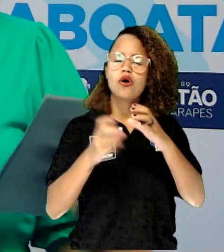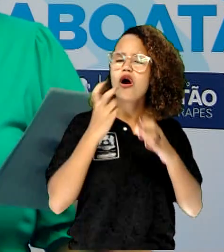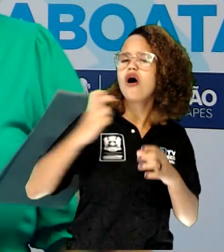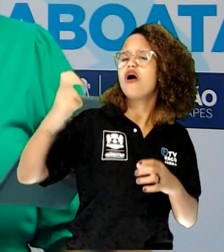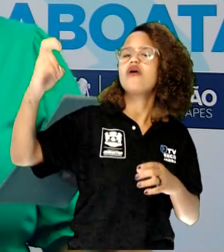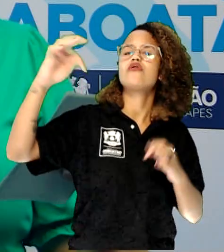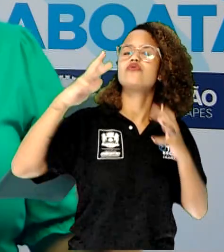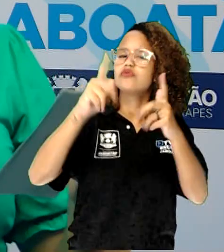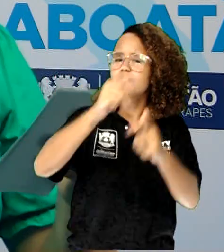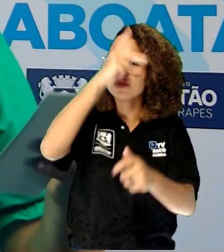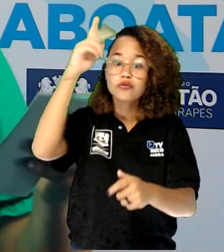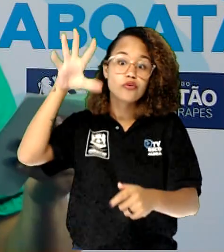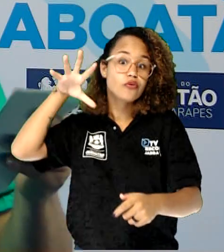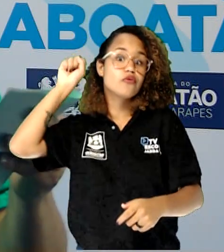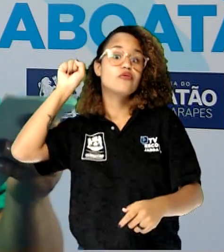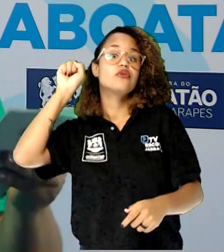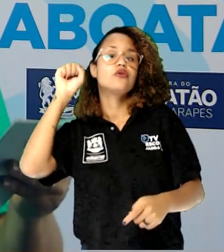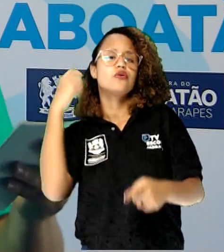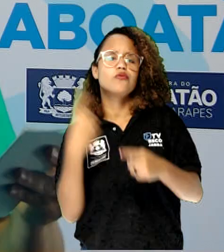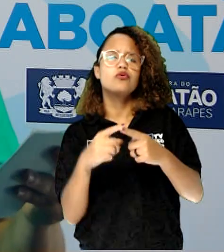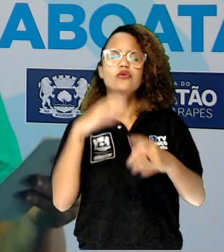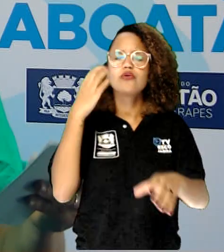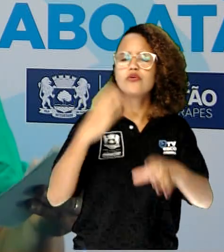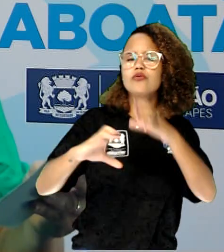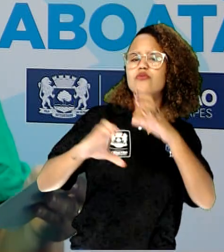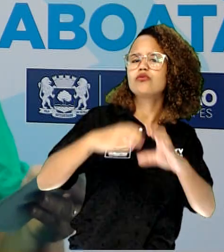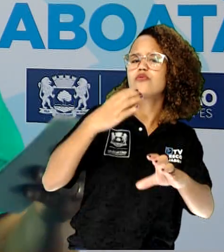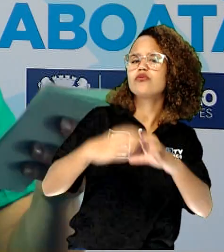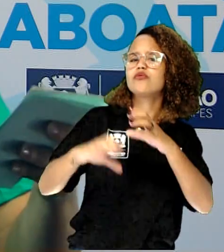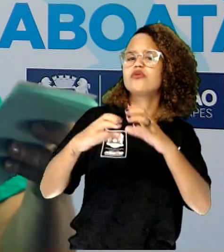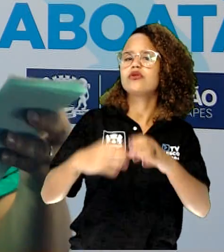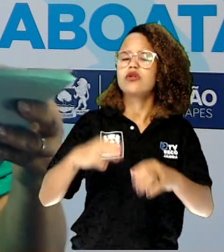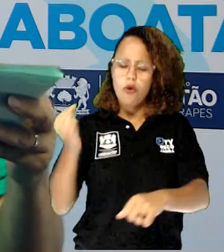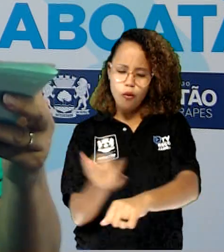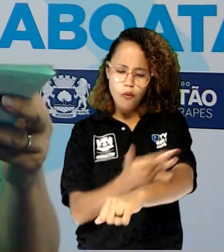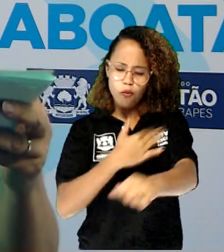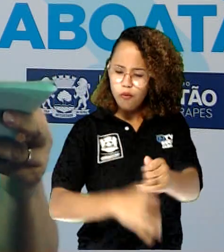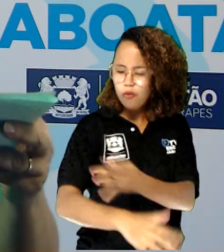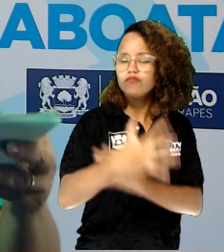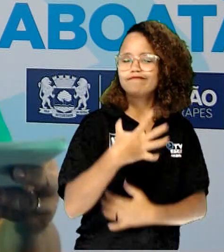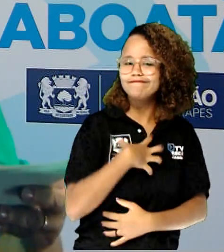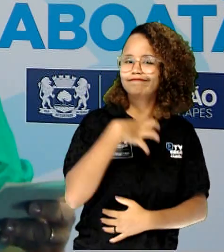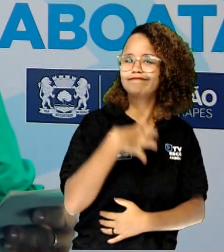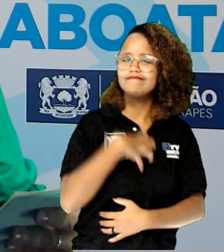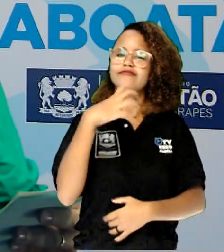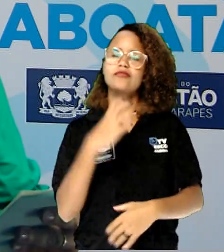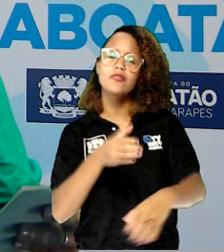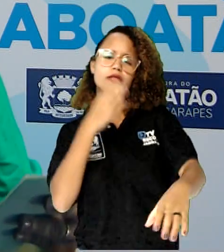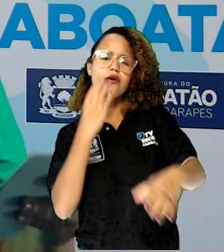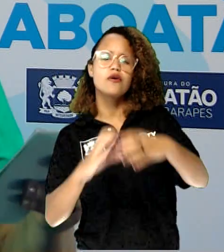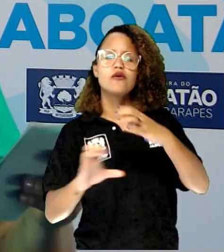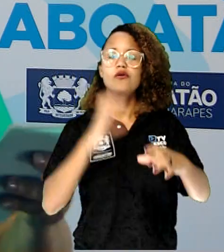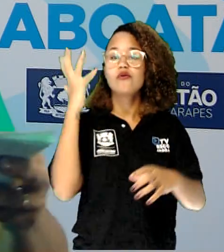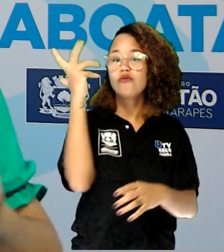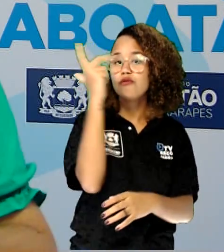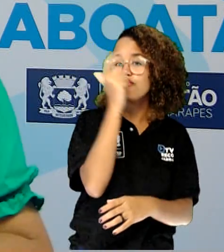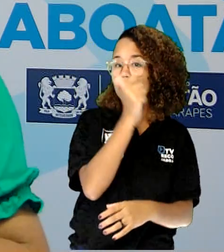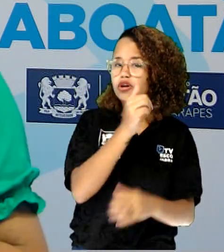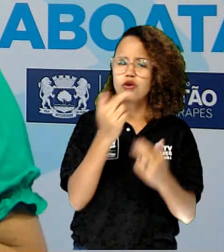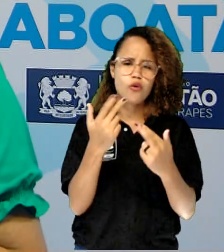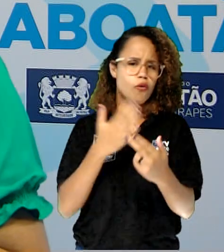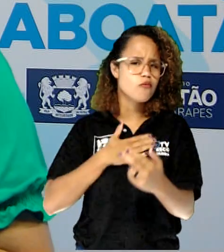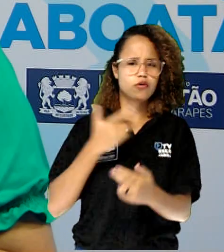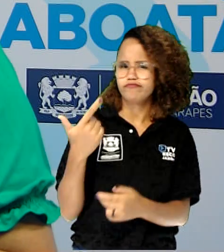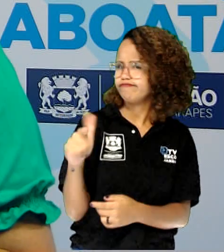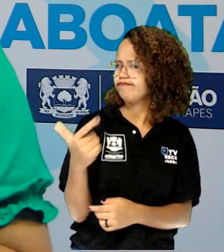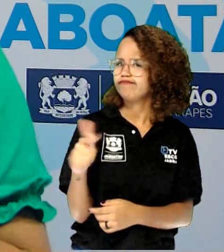para todo mundo ouvir, pois o canto desse astro, emoção dá para sentir. Canto lindo feito meu, ainda não